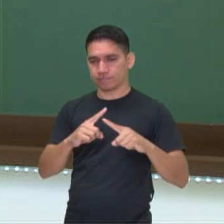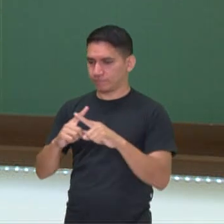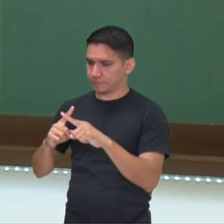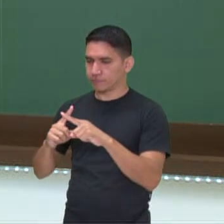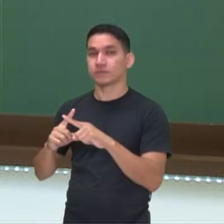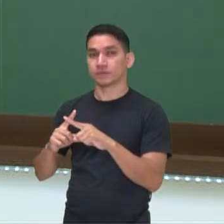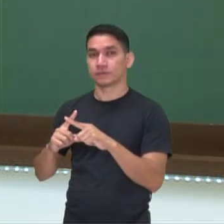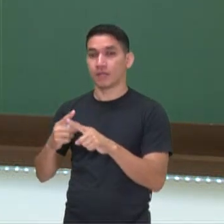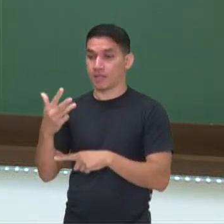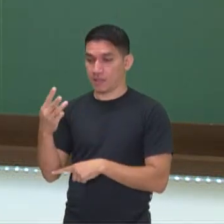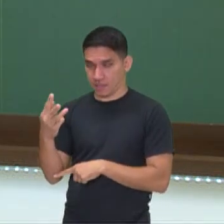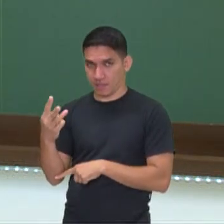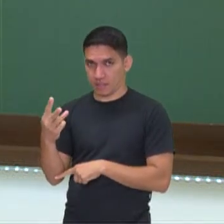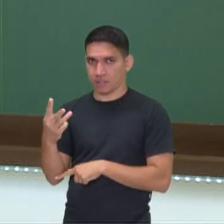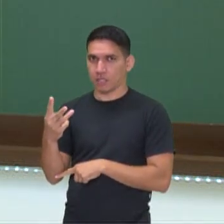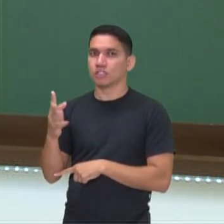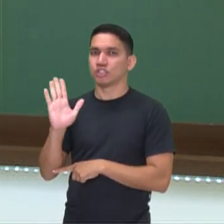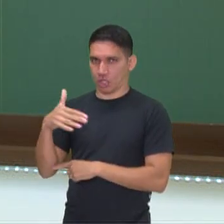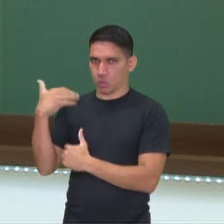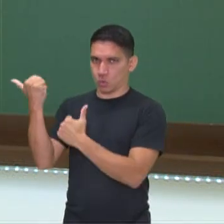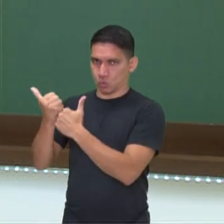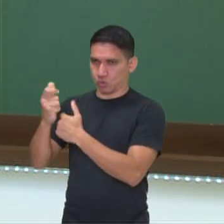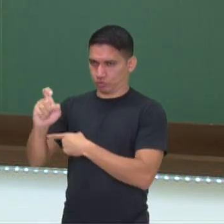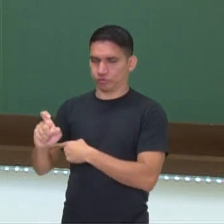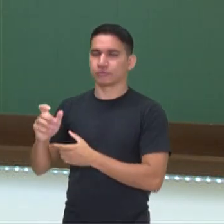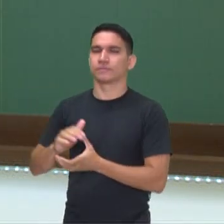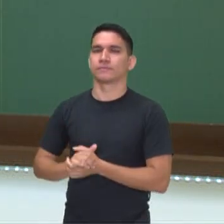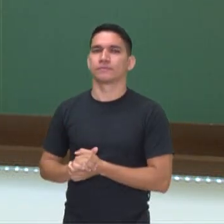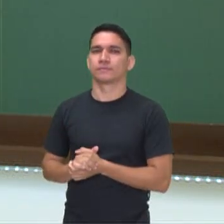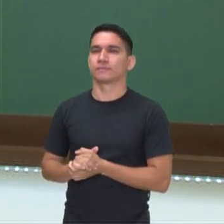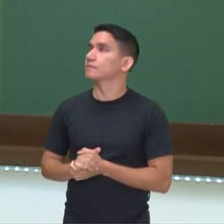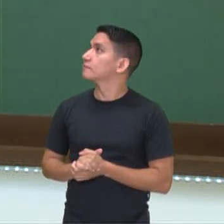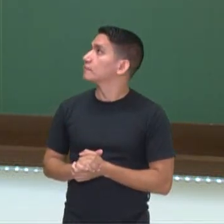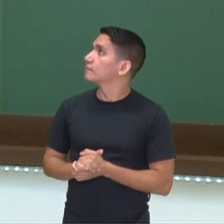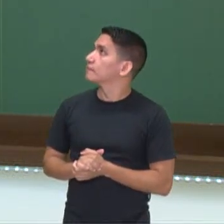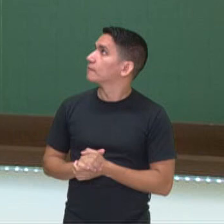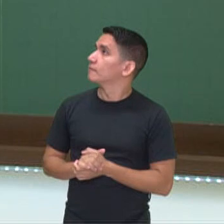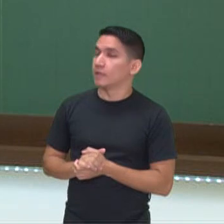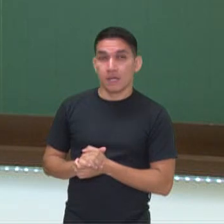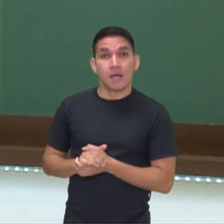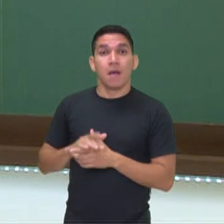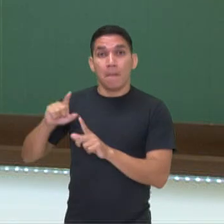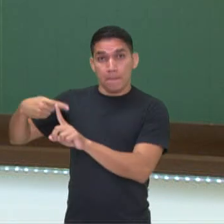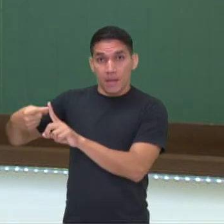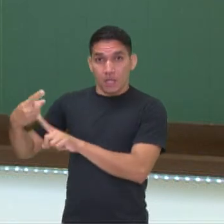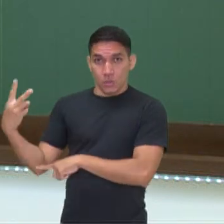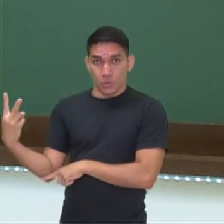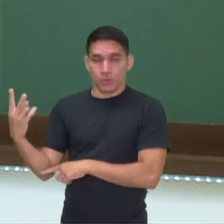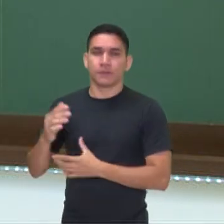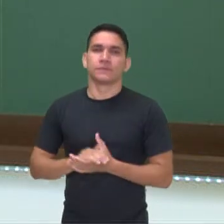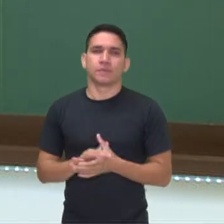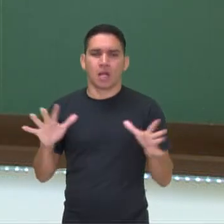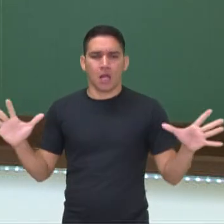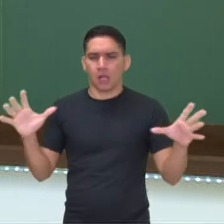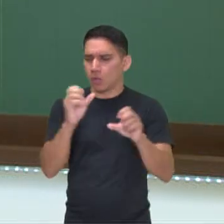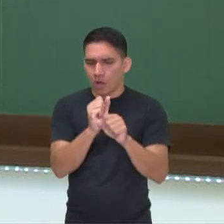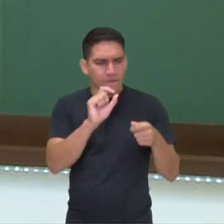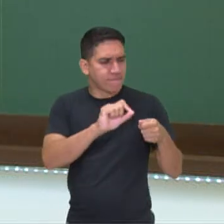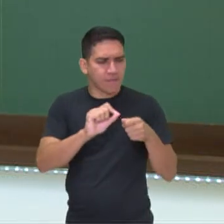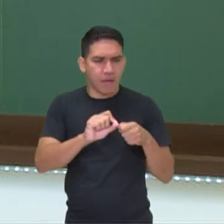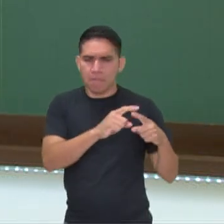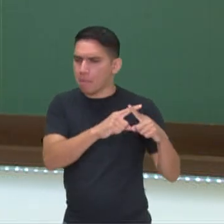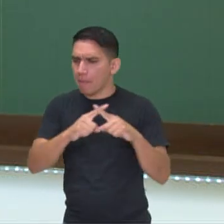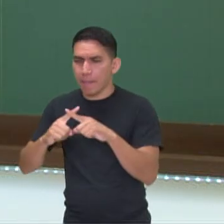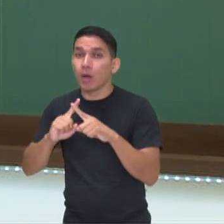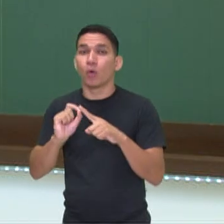0,80 vezes 13, substituir o x, né, pelo 13, tá bom? Mais 2. Fazendo essa